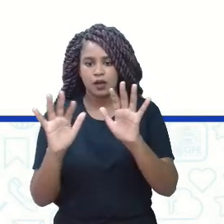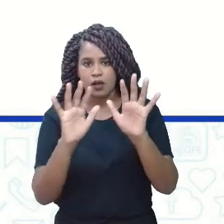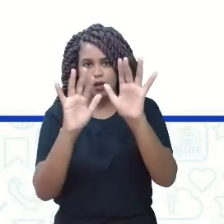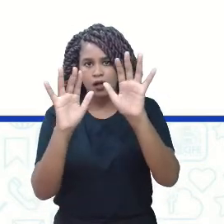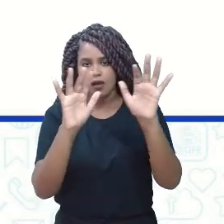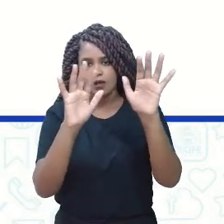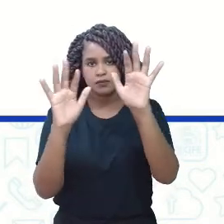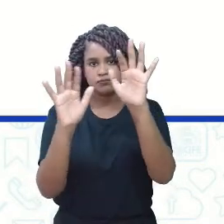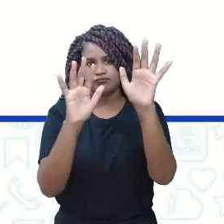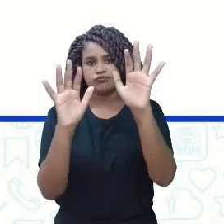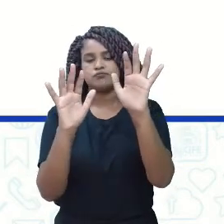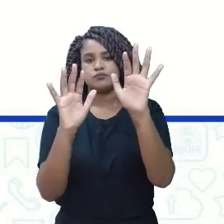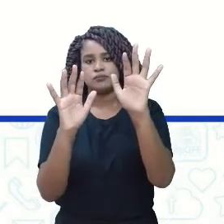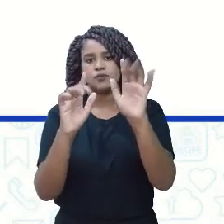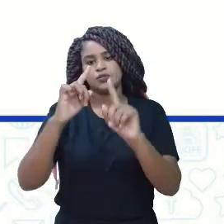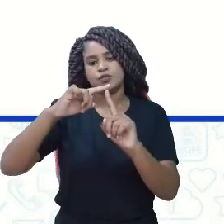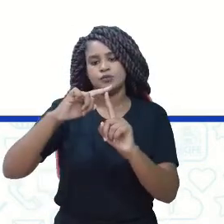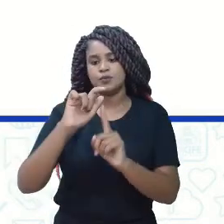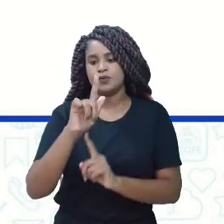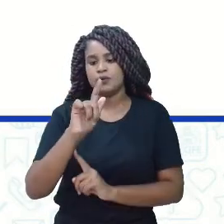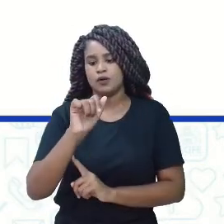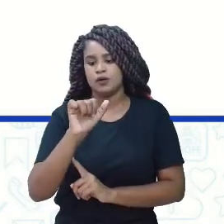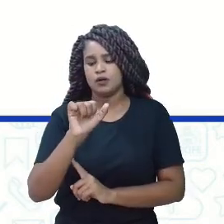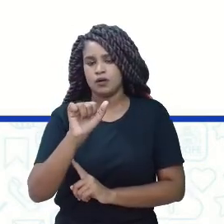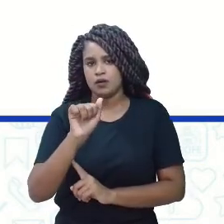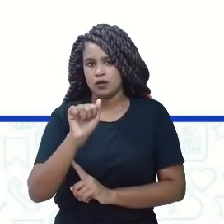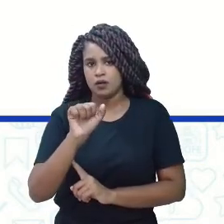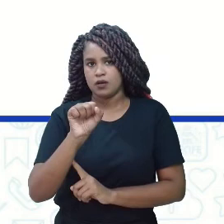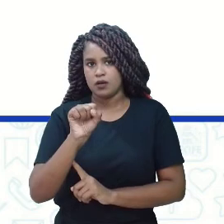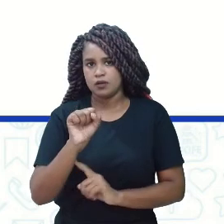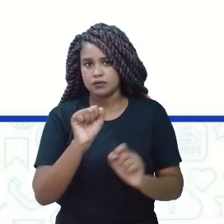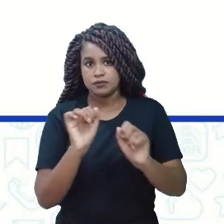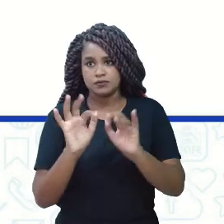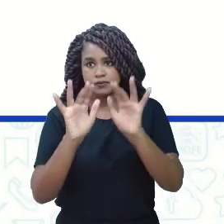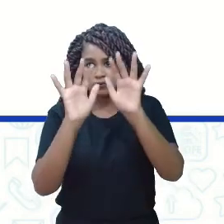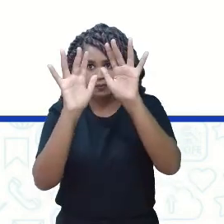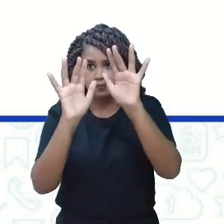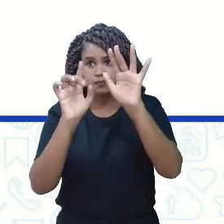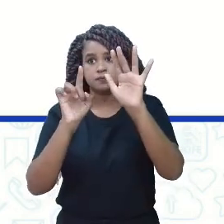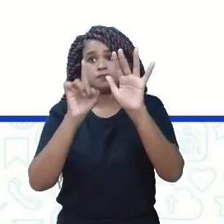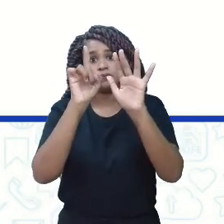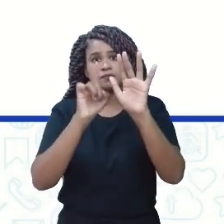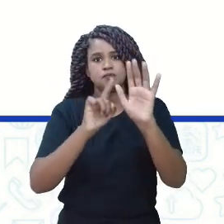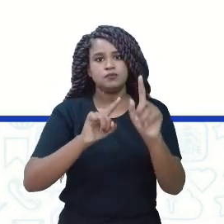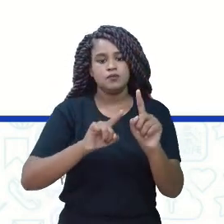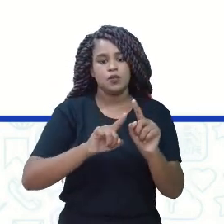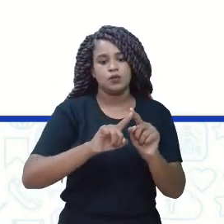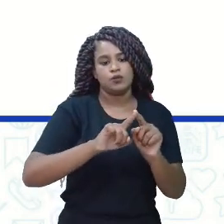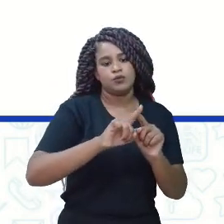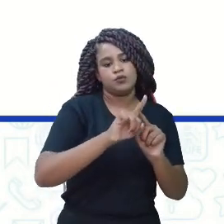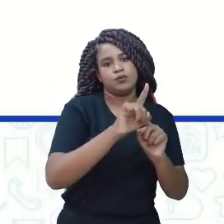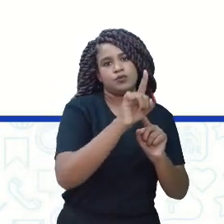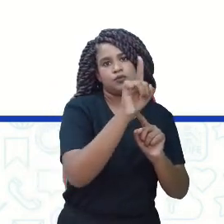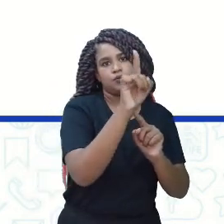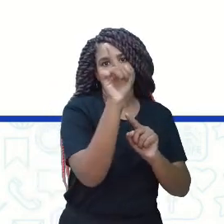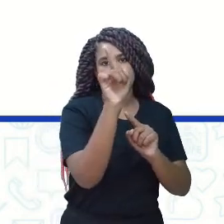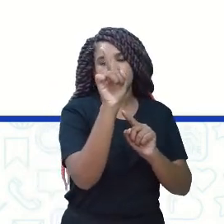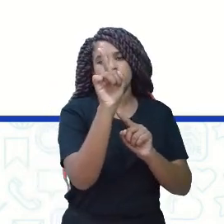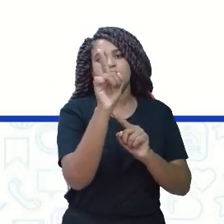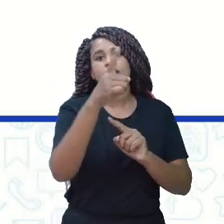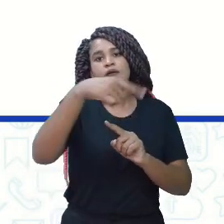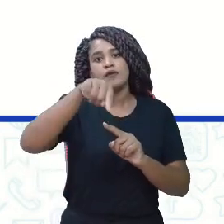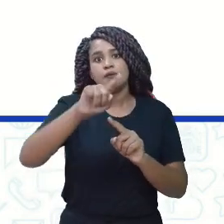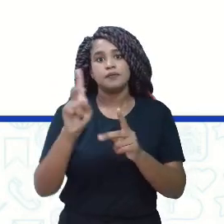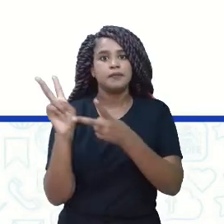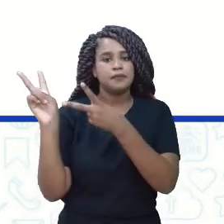recurso hídrico, né, em forma gasosa, vai chegar lá em cima, ó, tá vendo lá a setinha subindo a evaporação, ó. Aí chegou